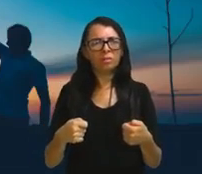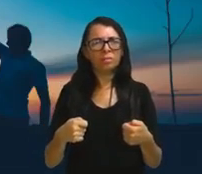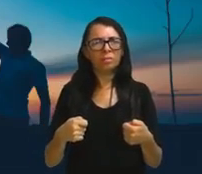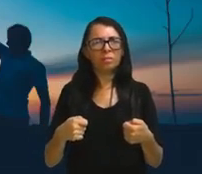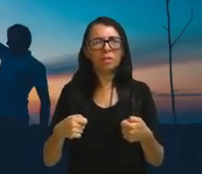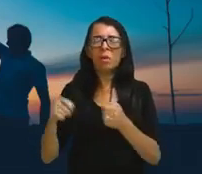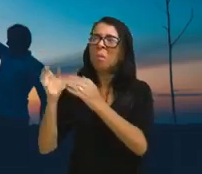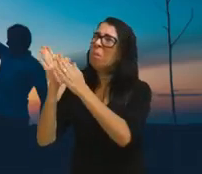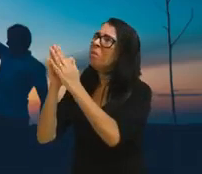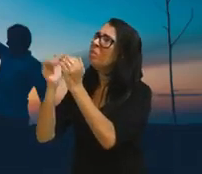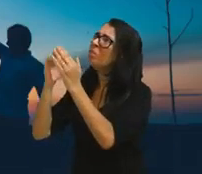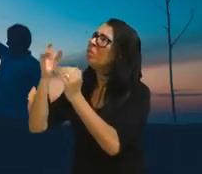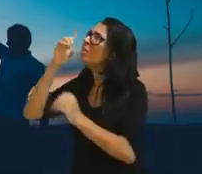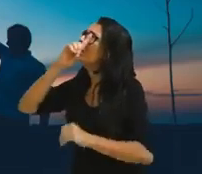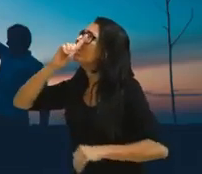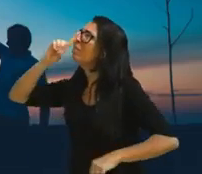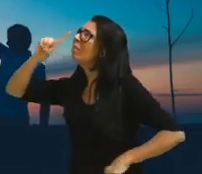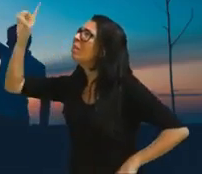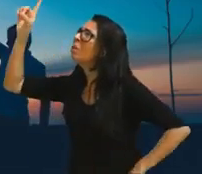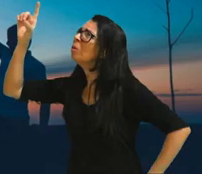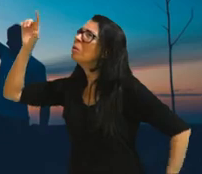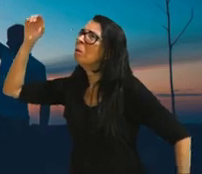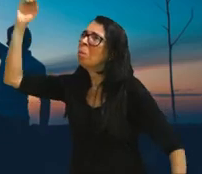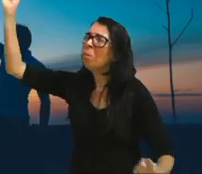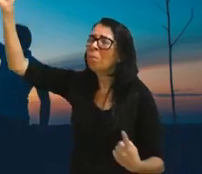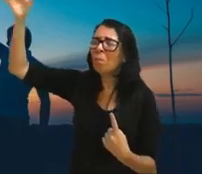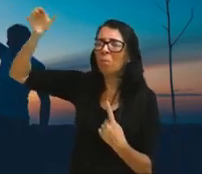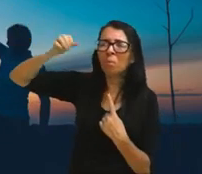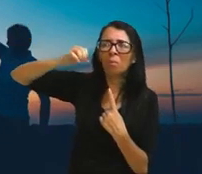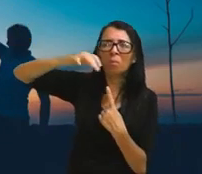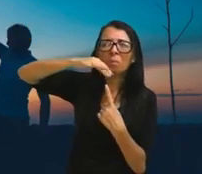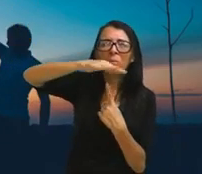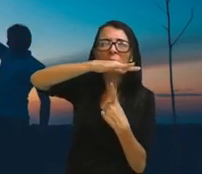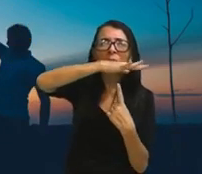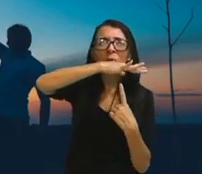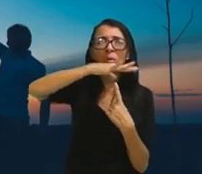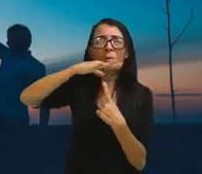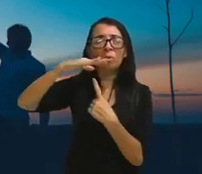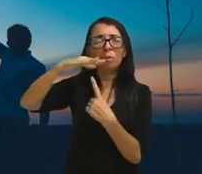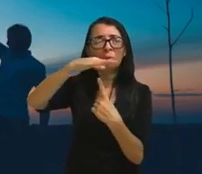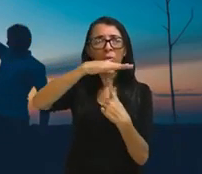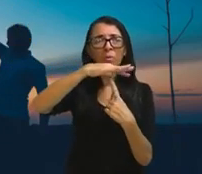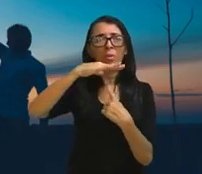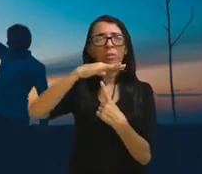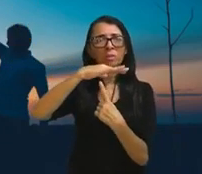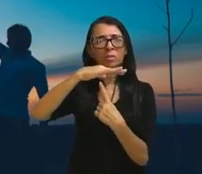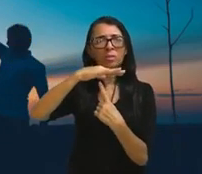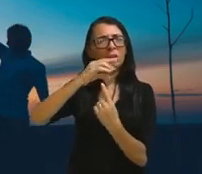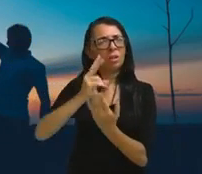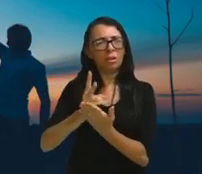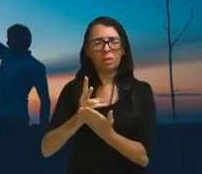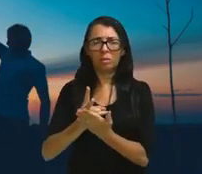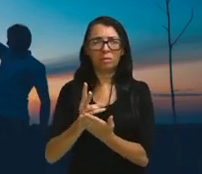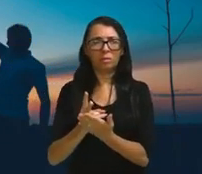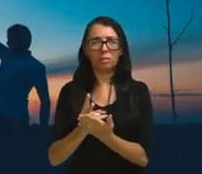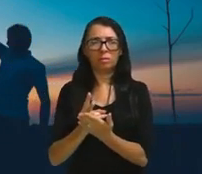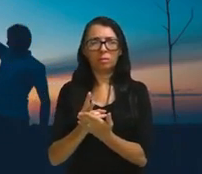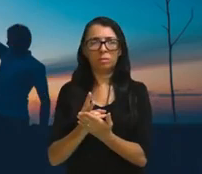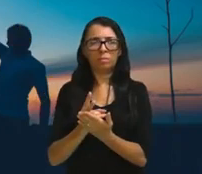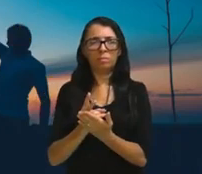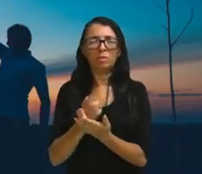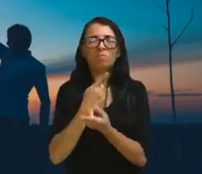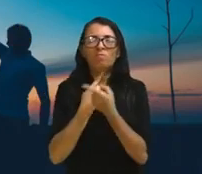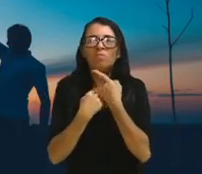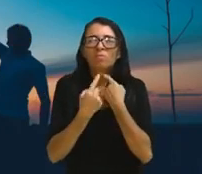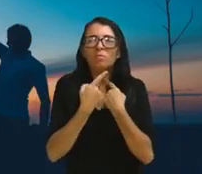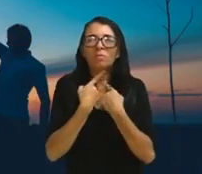Deus, é que vou estar colocando a minha vida sob a direção do Senhor,